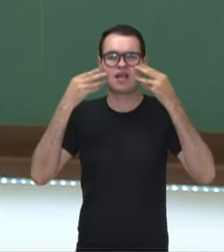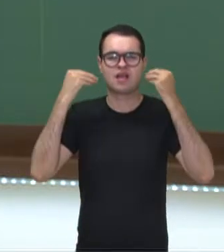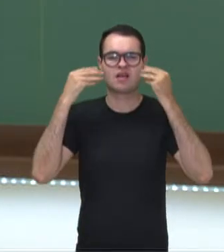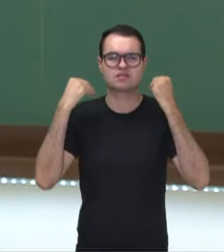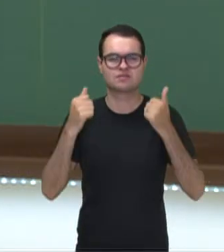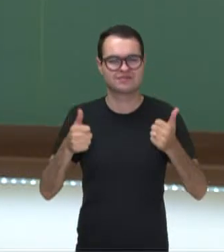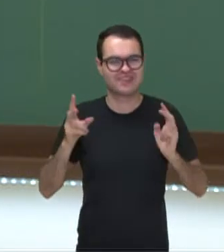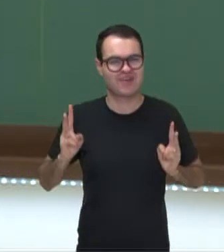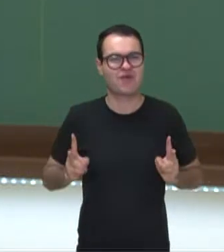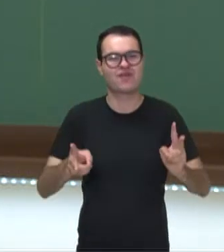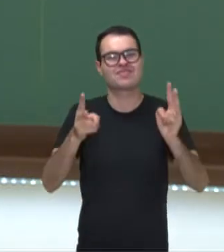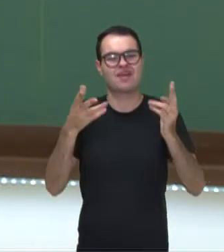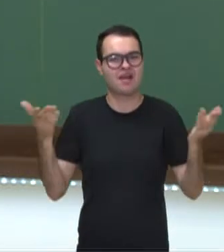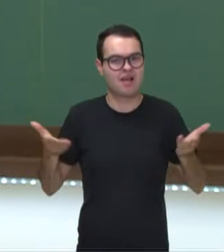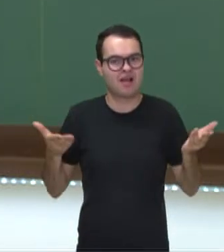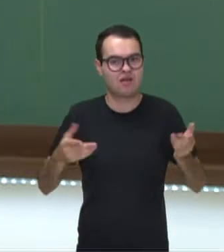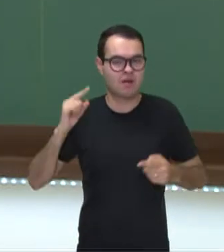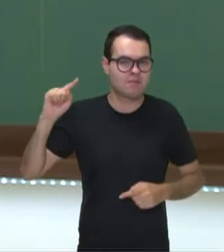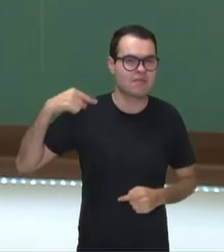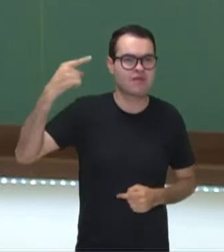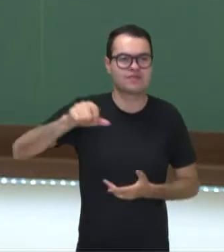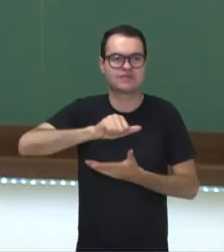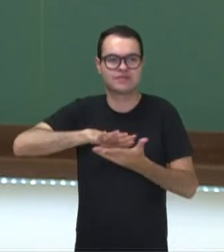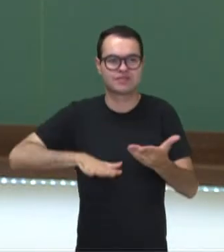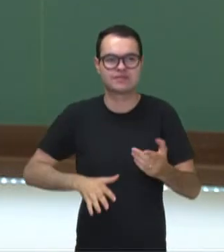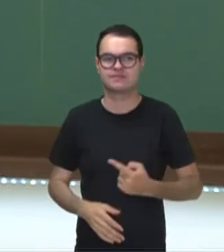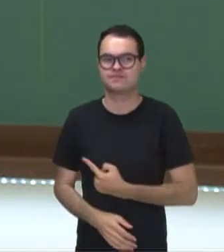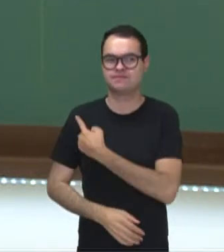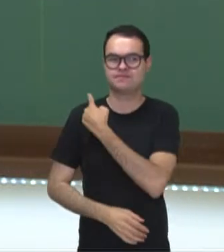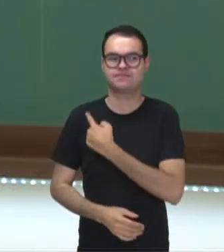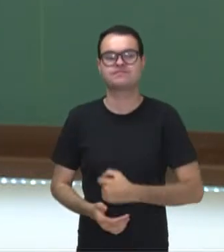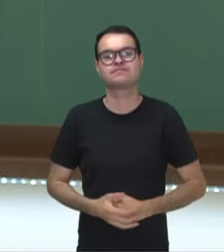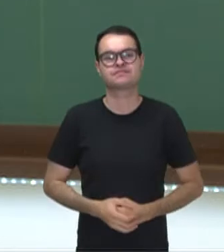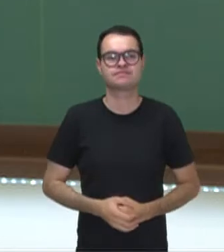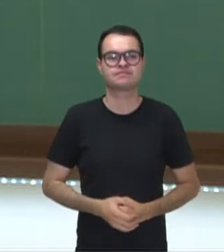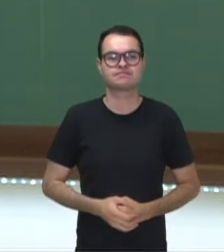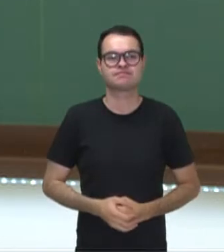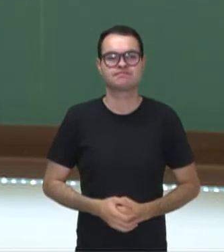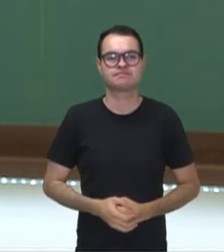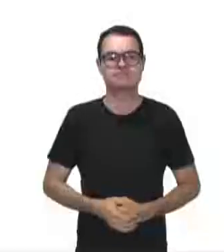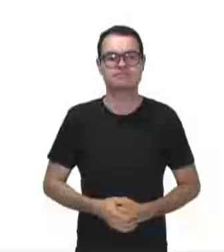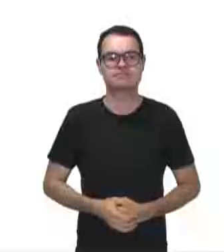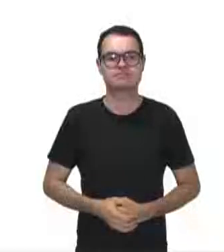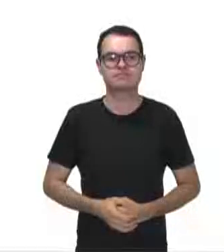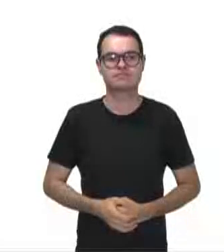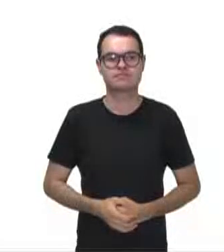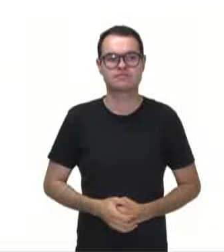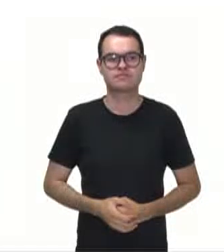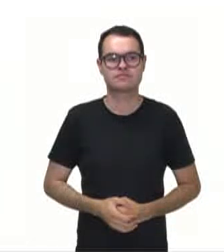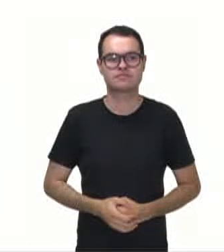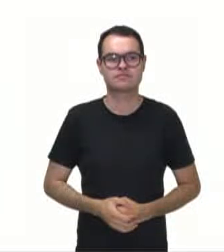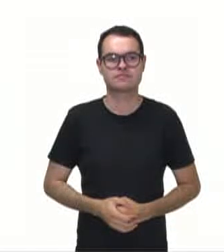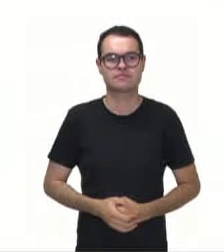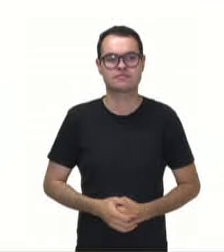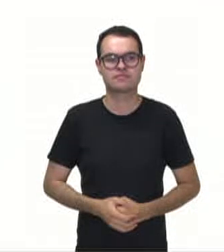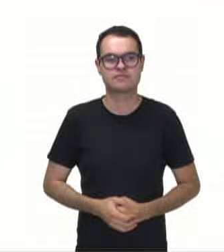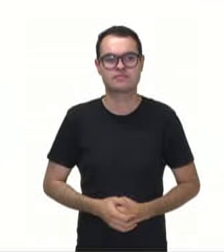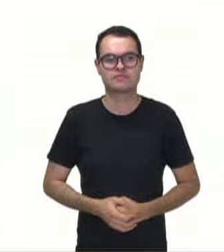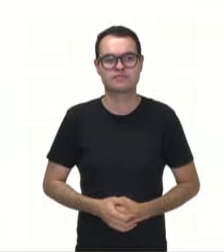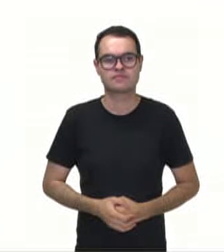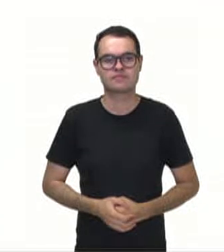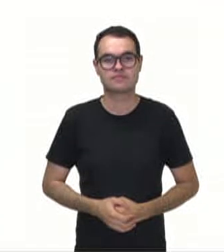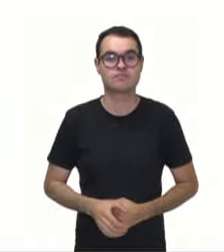acordo? Vamos à próxima atividade. Aqui, e tu?